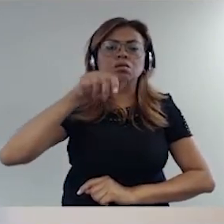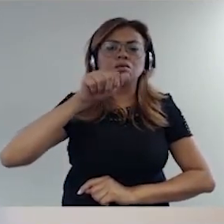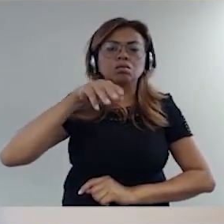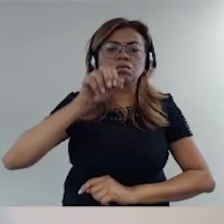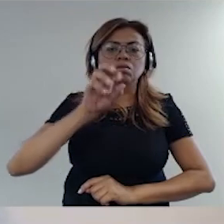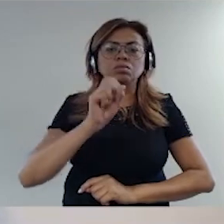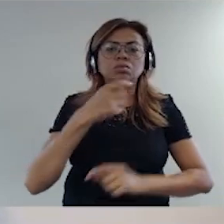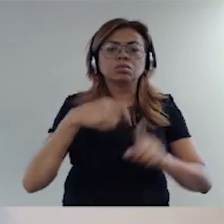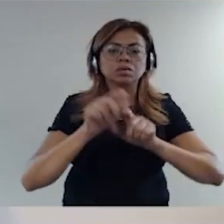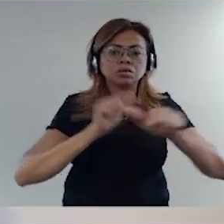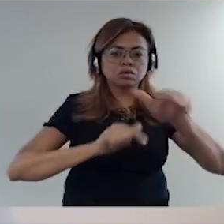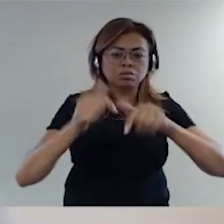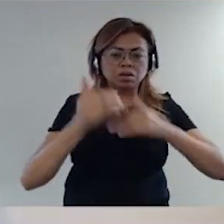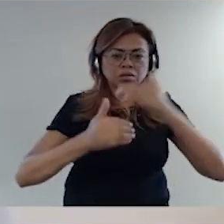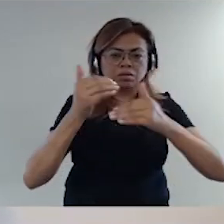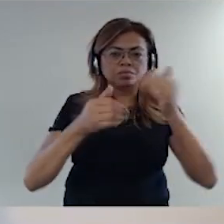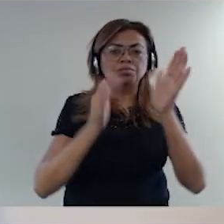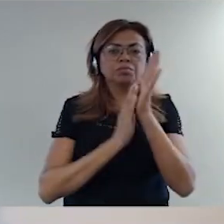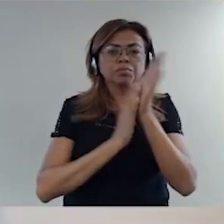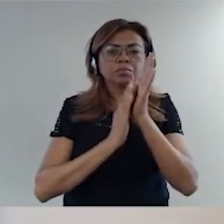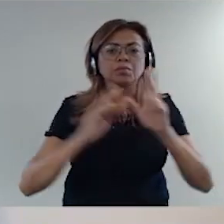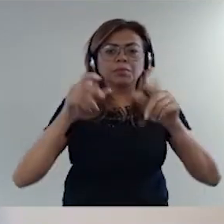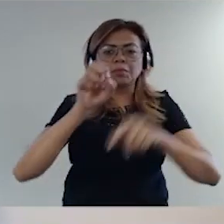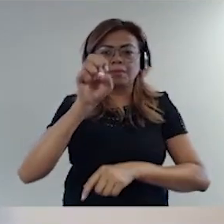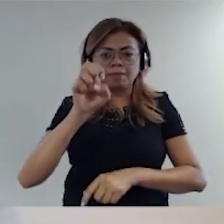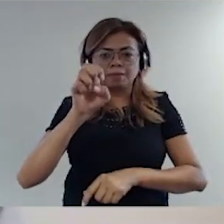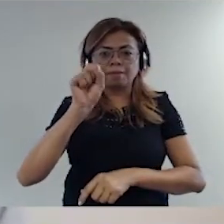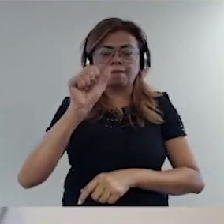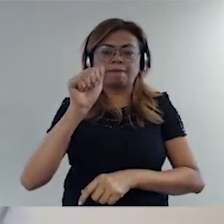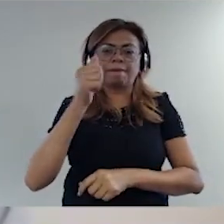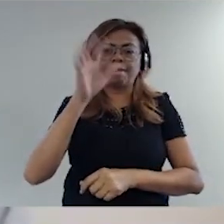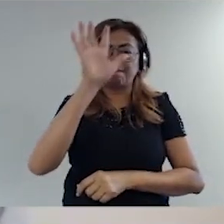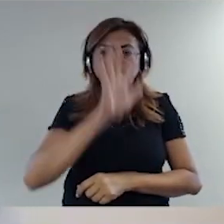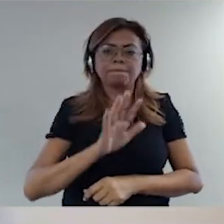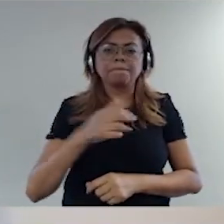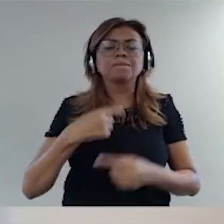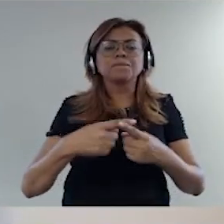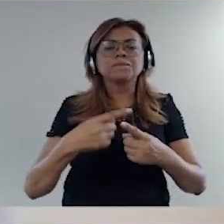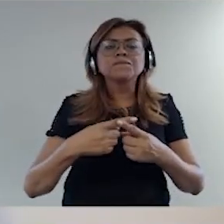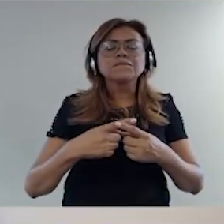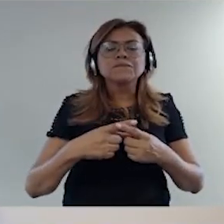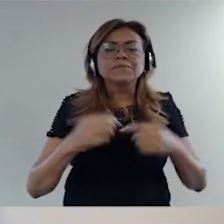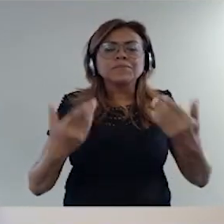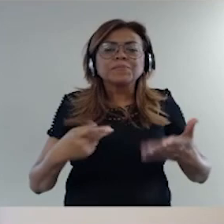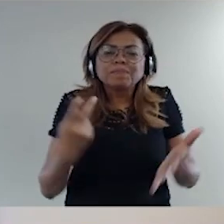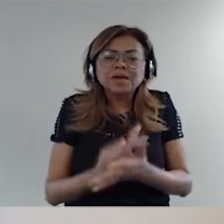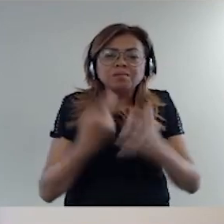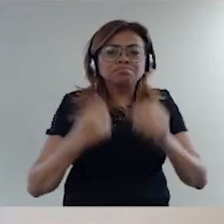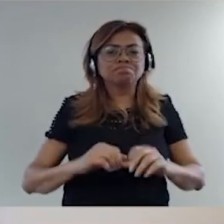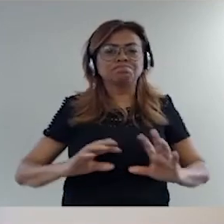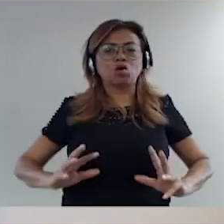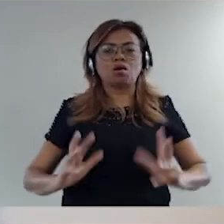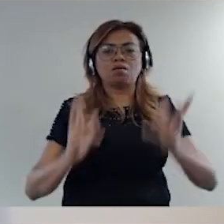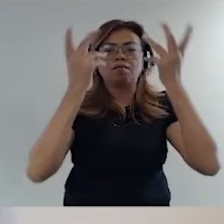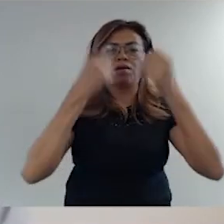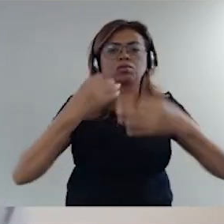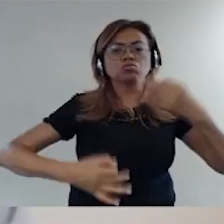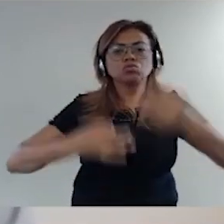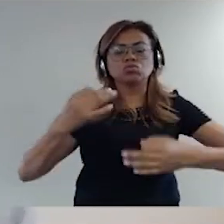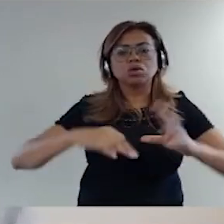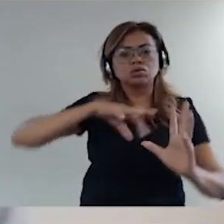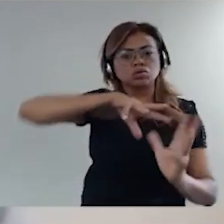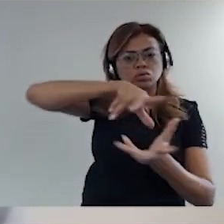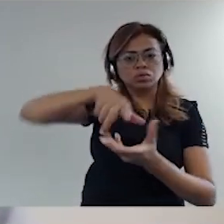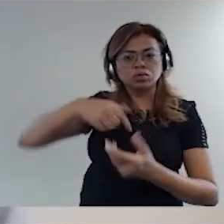trabalho desenvolvido. Quero parabenizar a ESA Nacional pela realização do maior evento jurídico do mundo e que